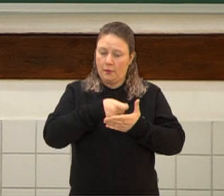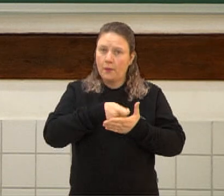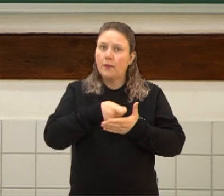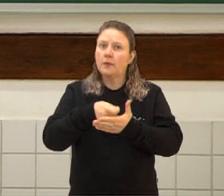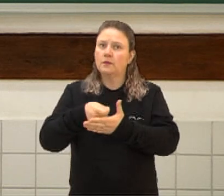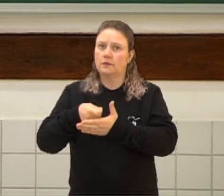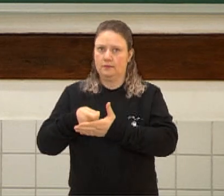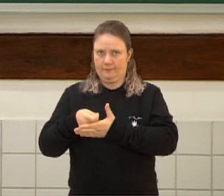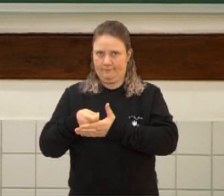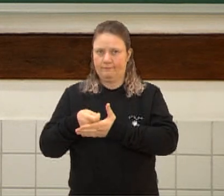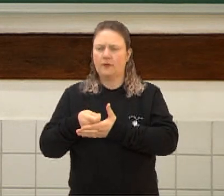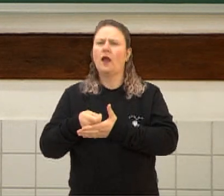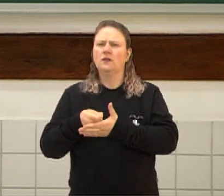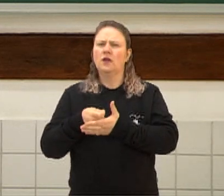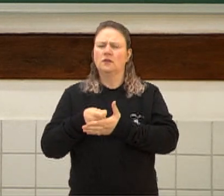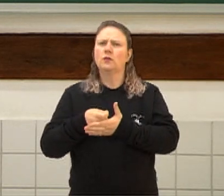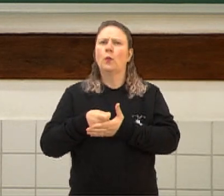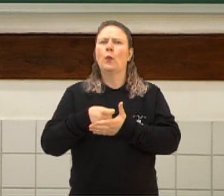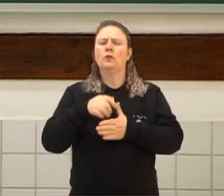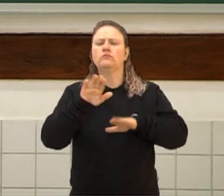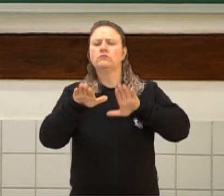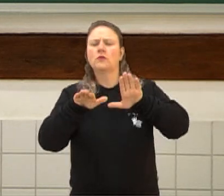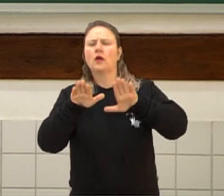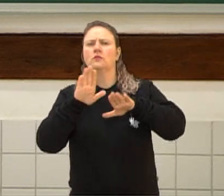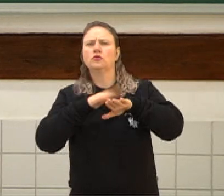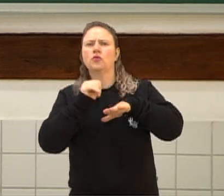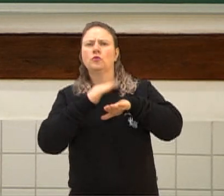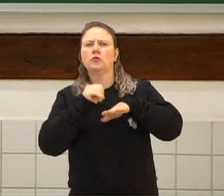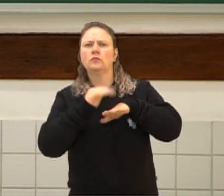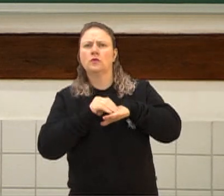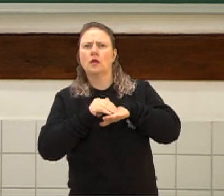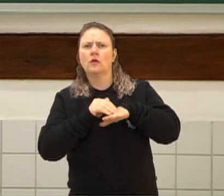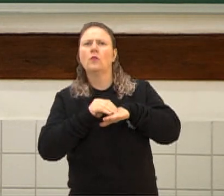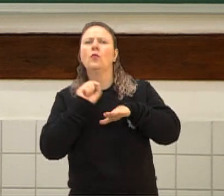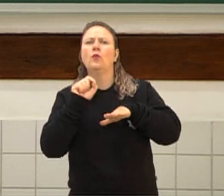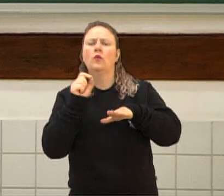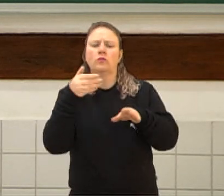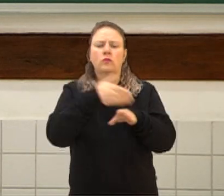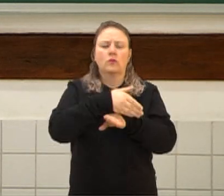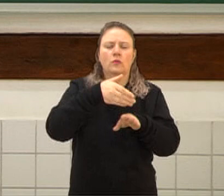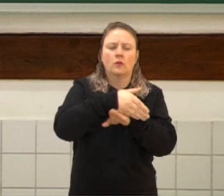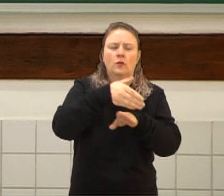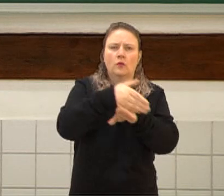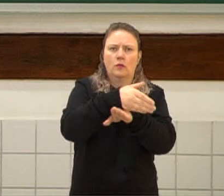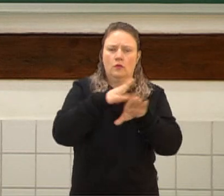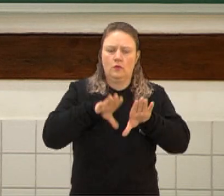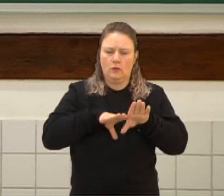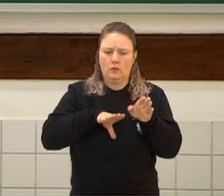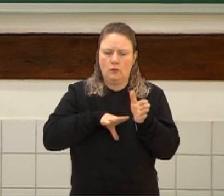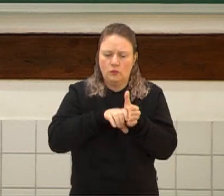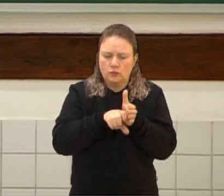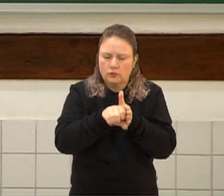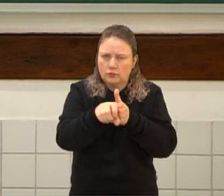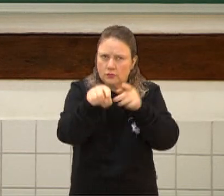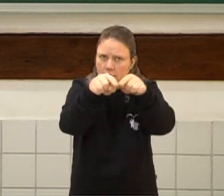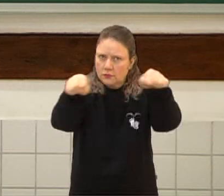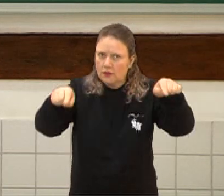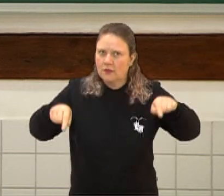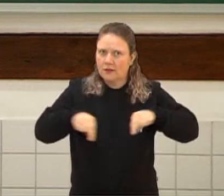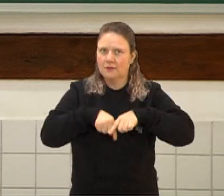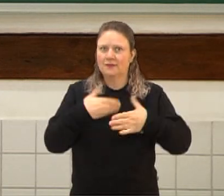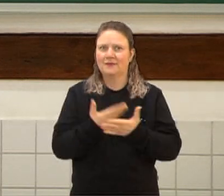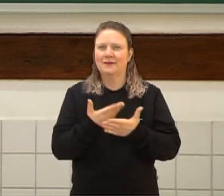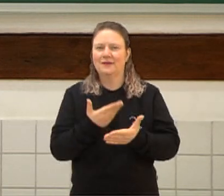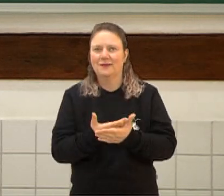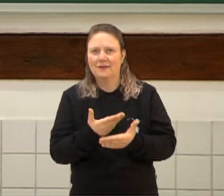está respondendo a chamada? Você está entrando lá no Class, acessando a atividade do dia, que é